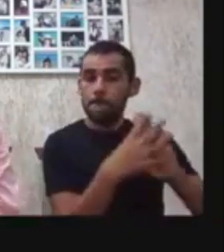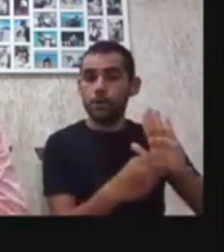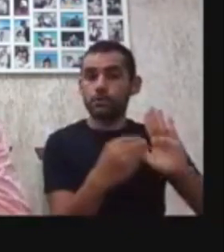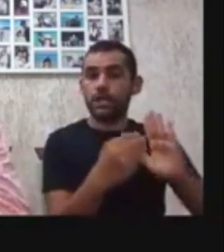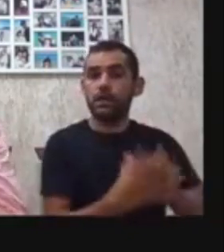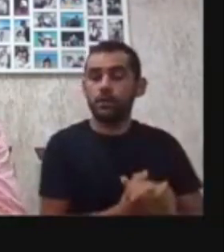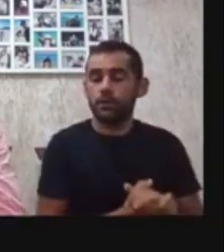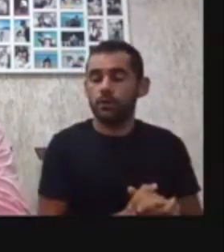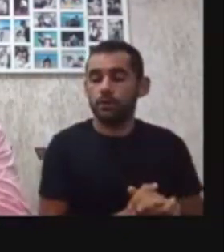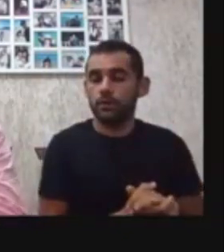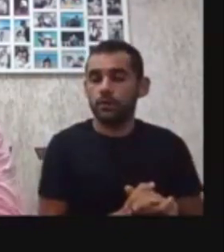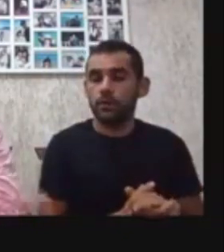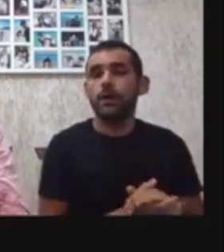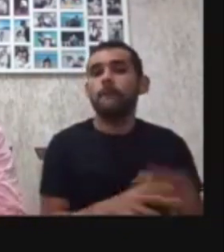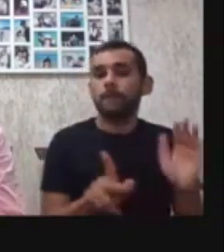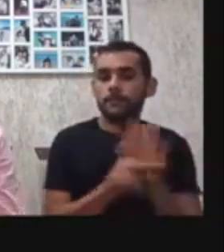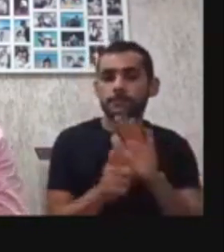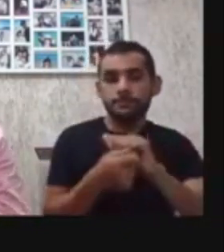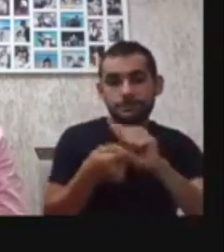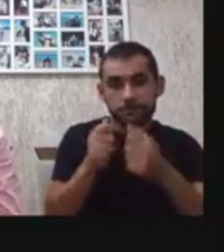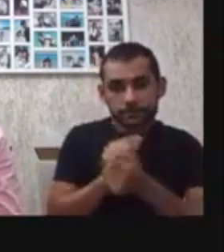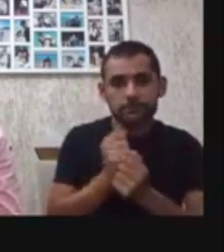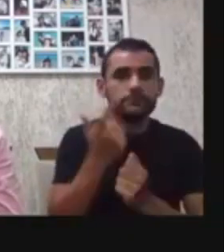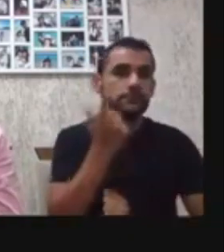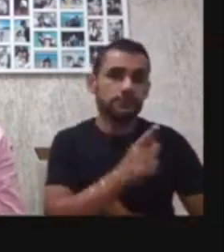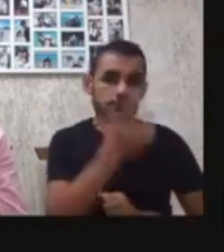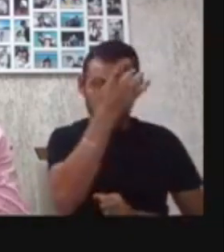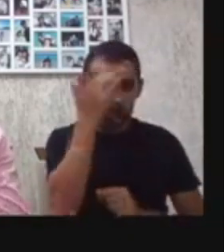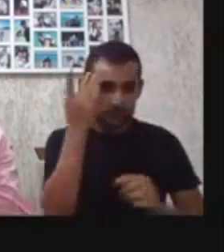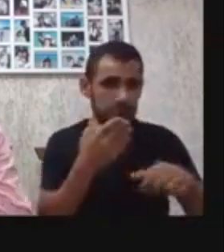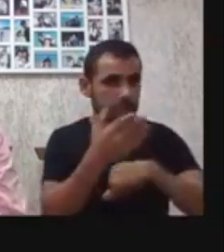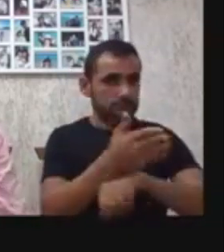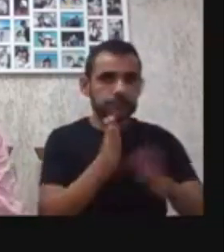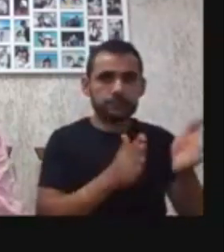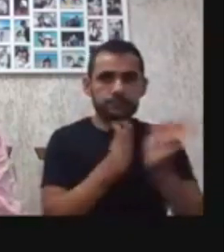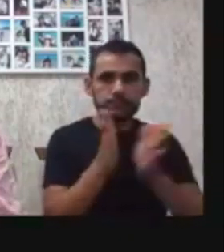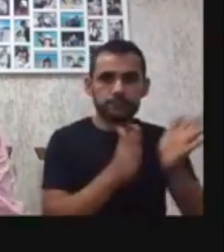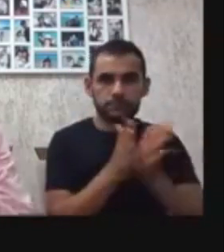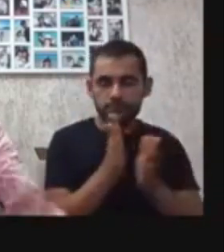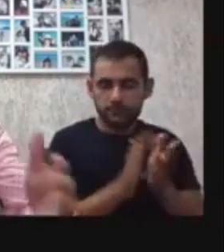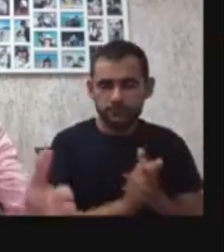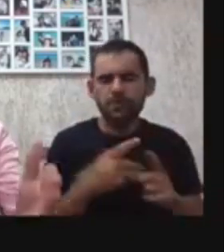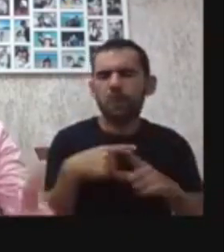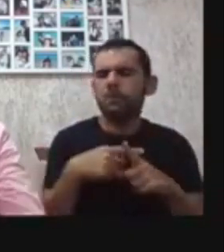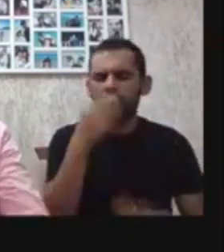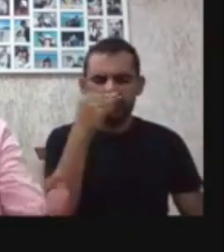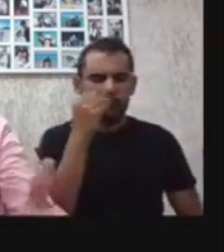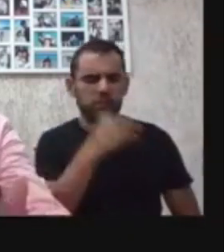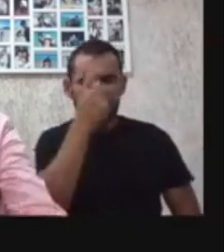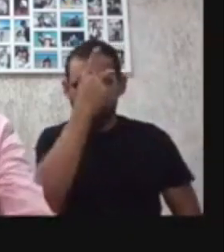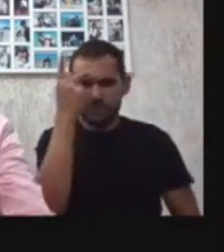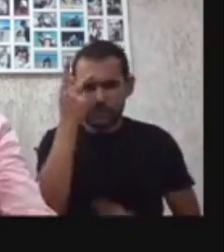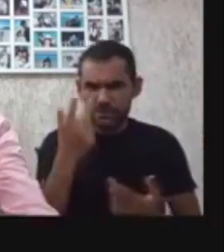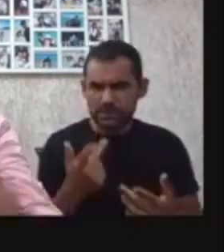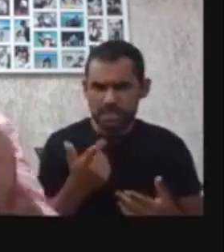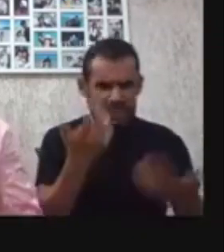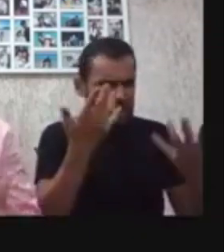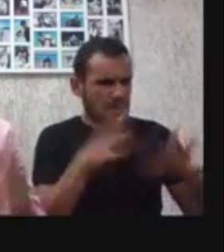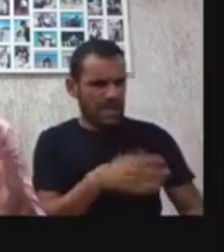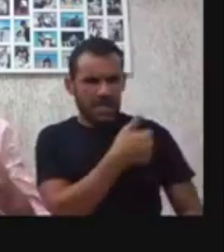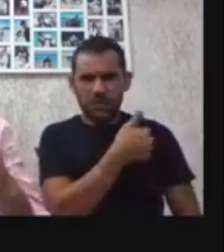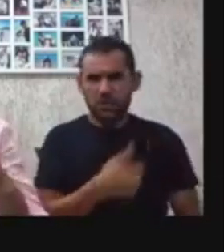ter adaptações para atender essas pessoas? Por que excluir essas pessoas? Nós não queremos no nosso